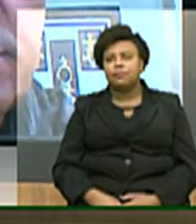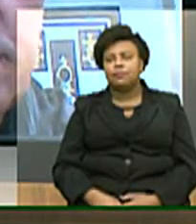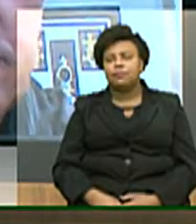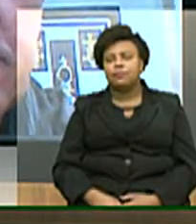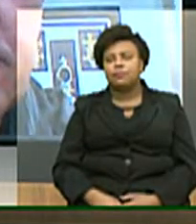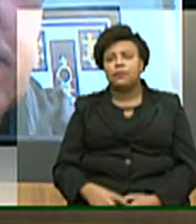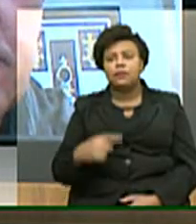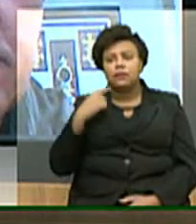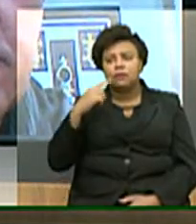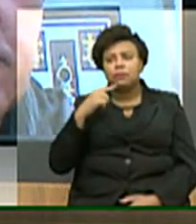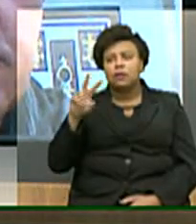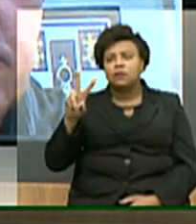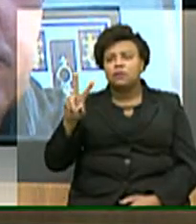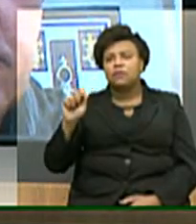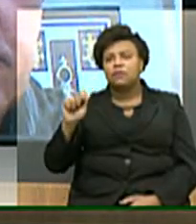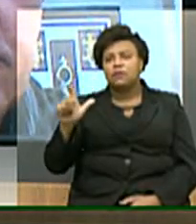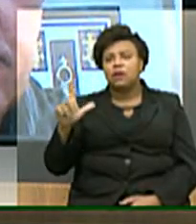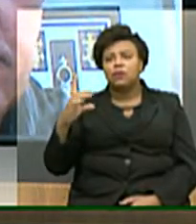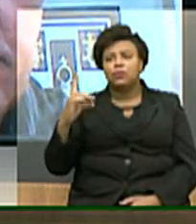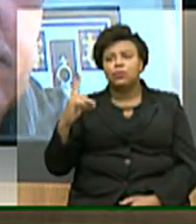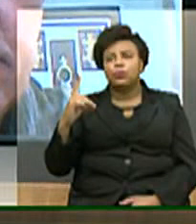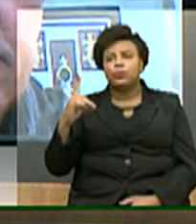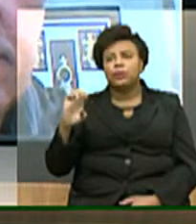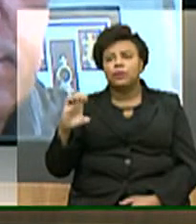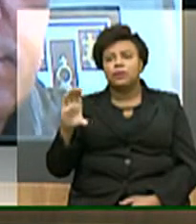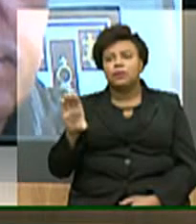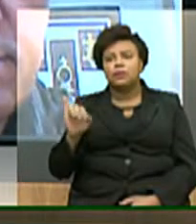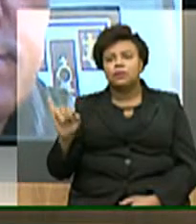Deputado Valdeci Oliveira.